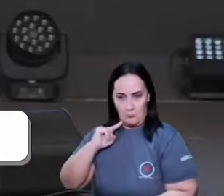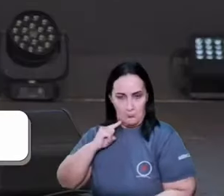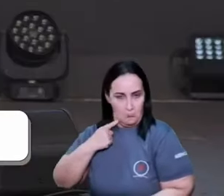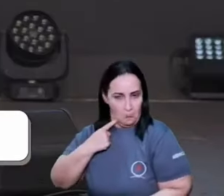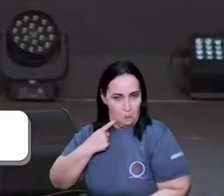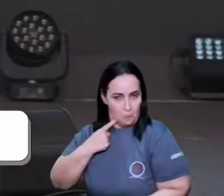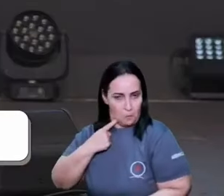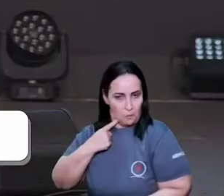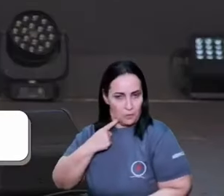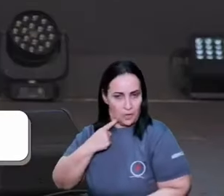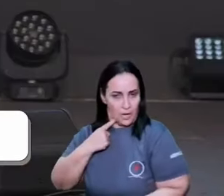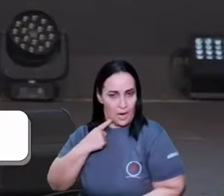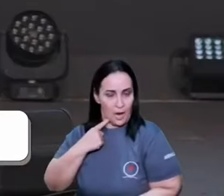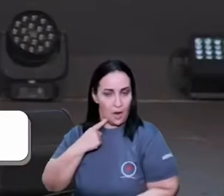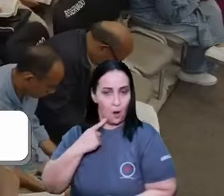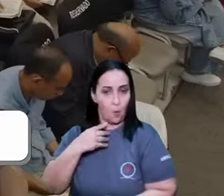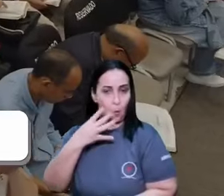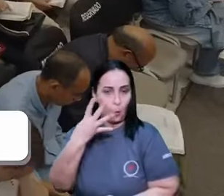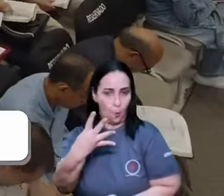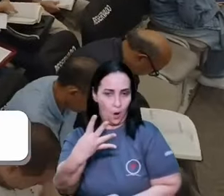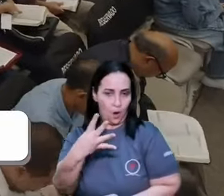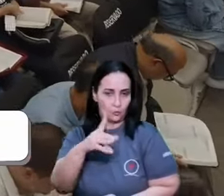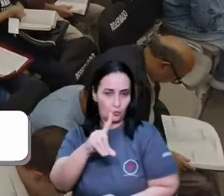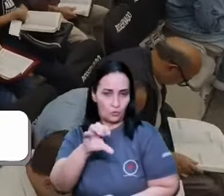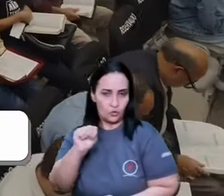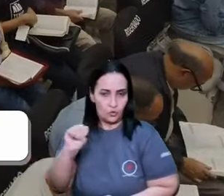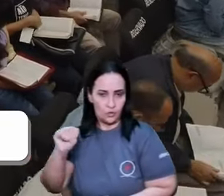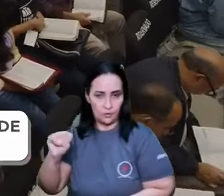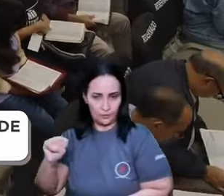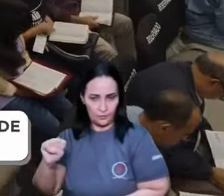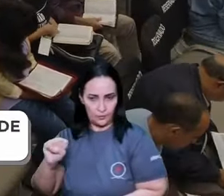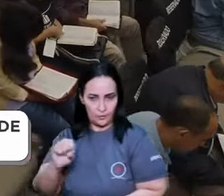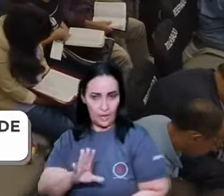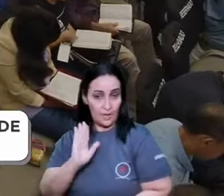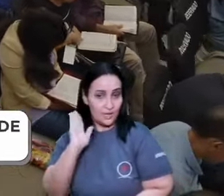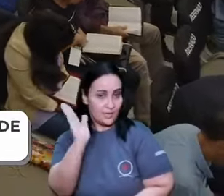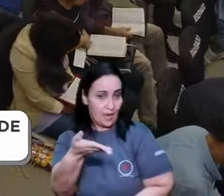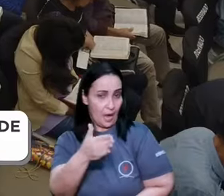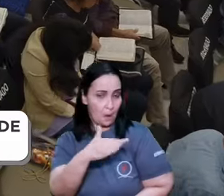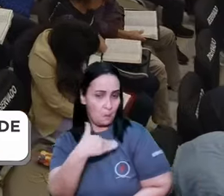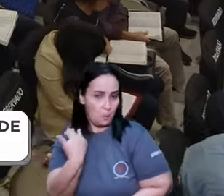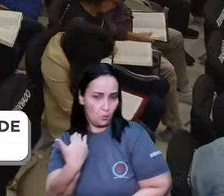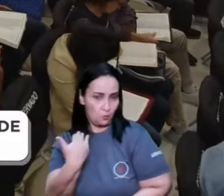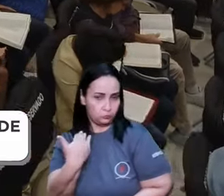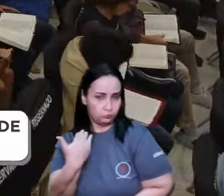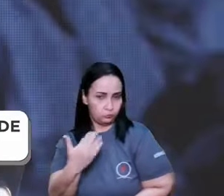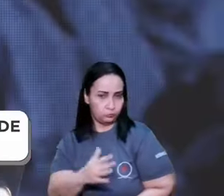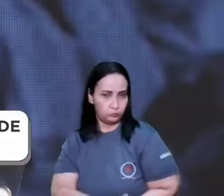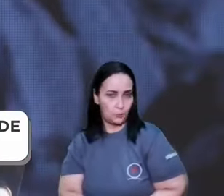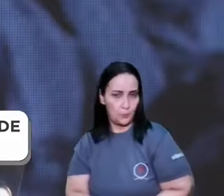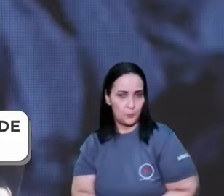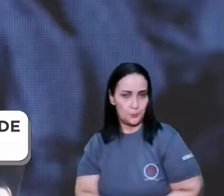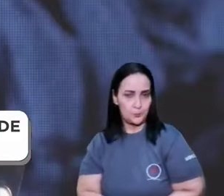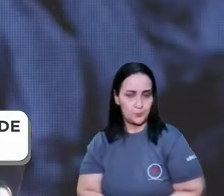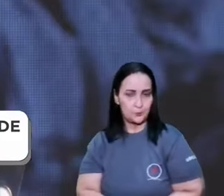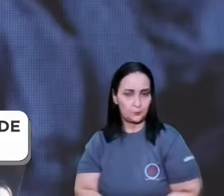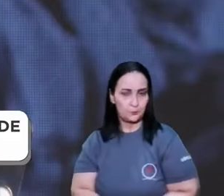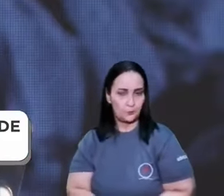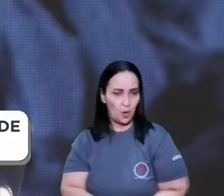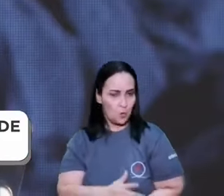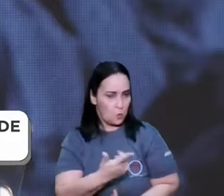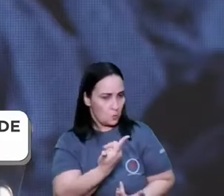já de quatro dias disse-lhe Jesus não tenho